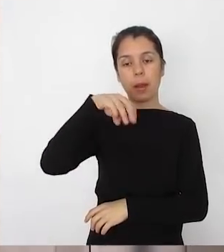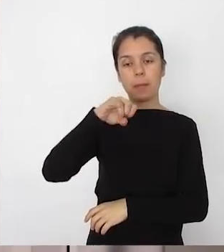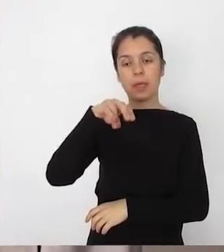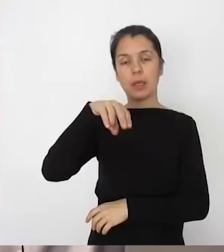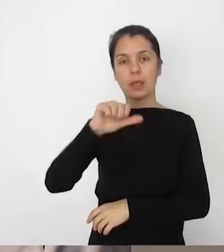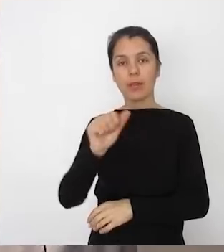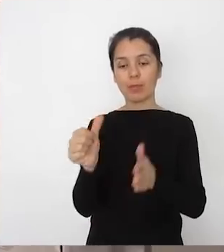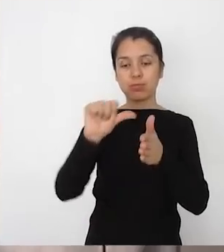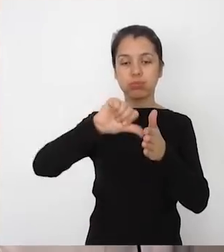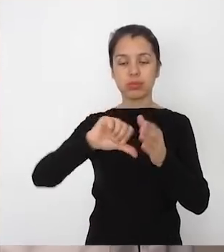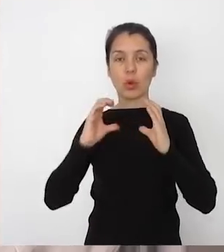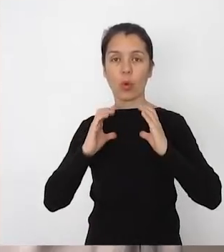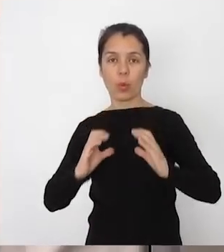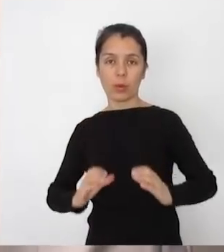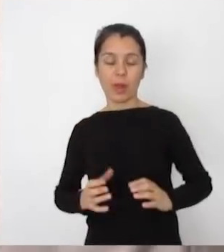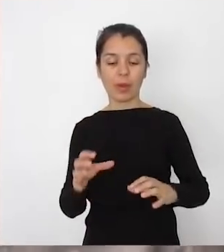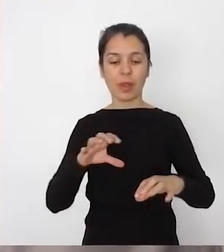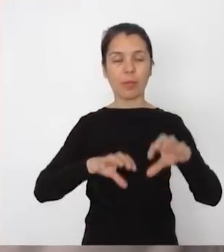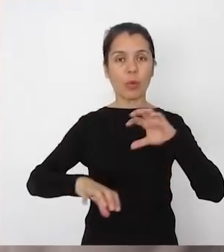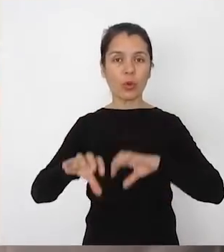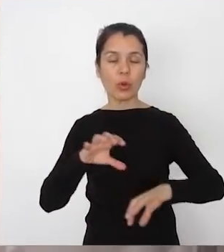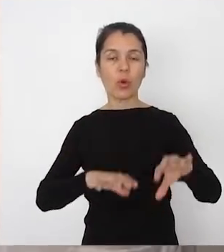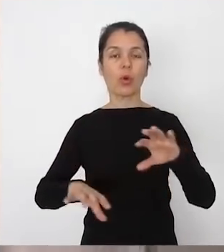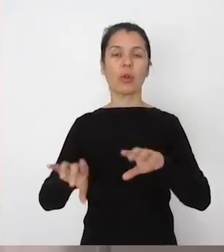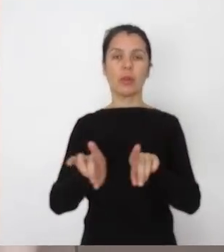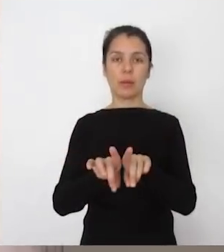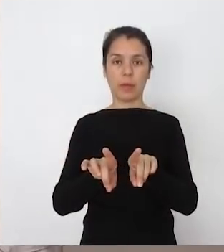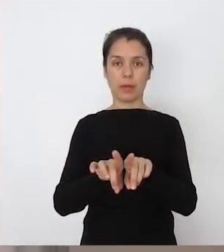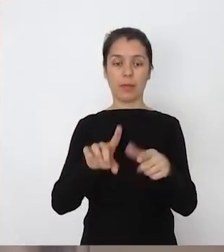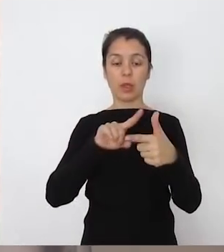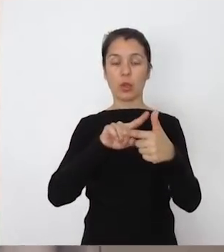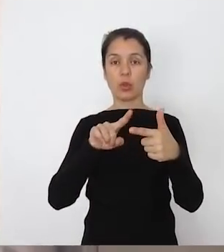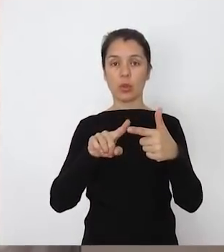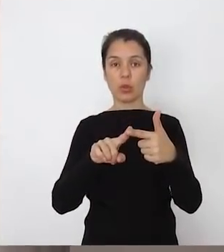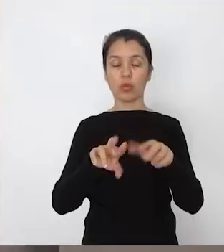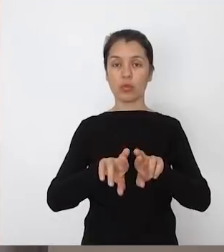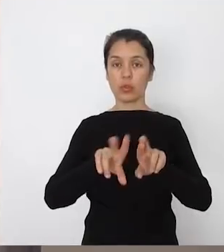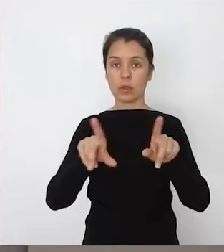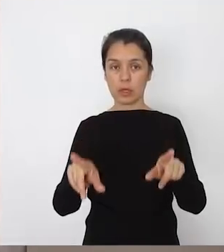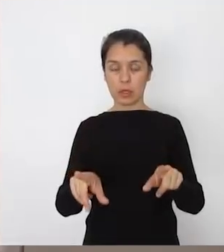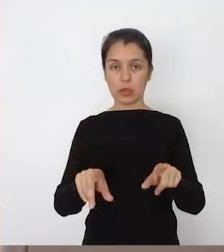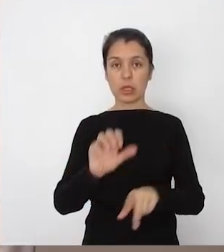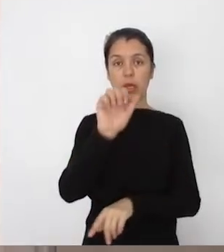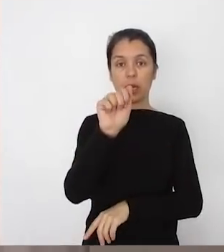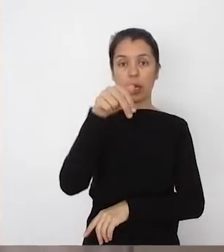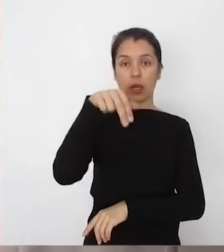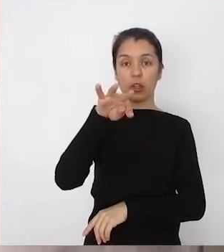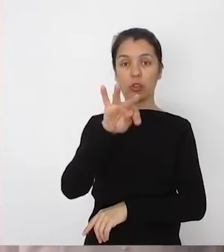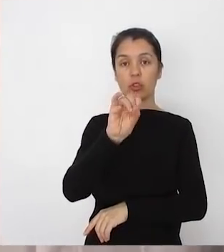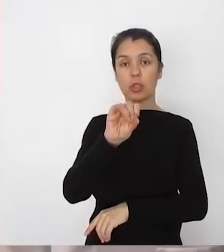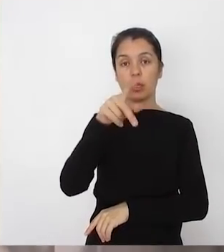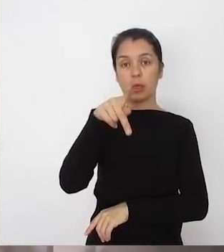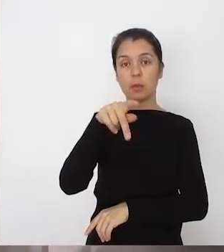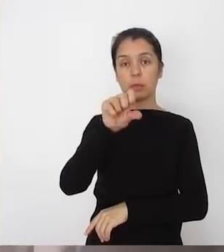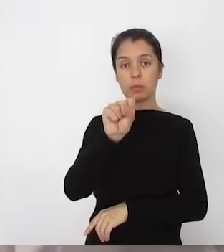perna, tremor, e ainda a redução de célula de defesa. Então essas crianças que tomam esses remédios mais antigos, elas têm uma probabilidade